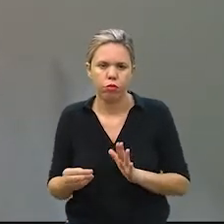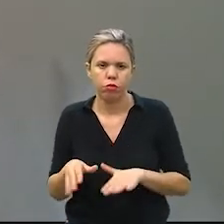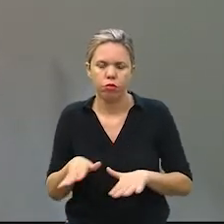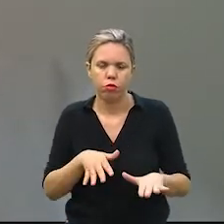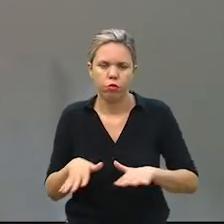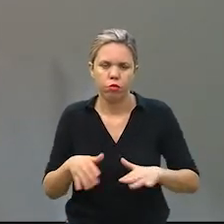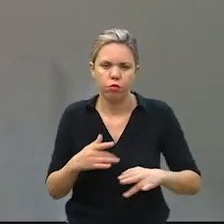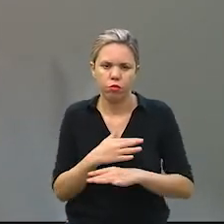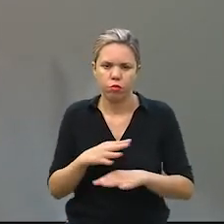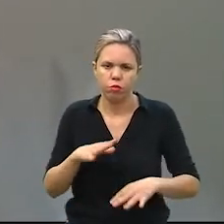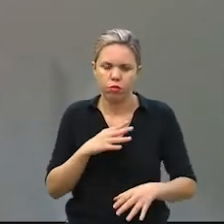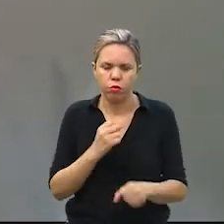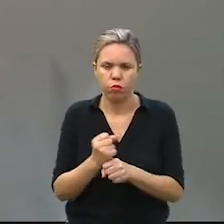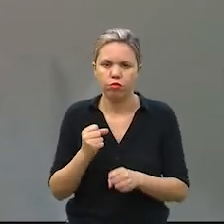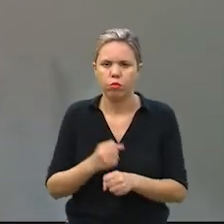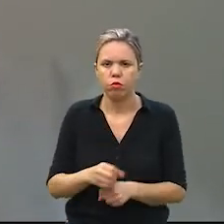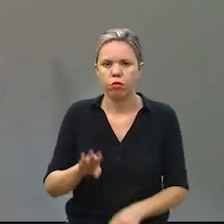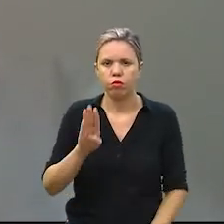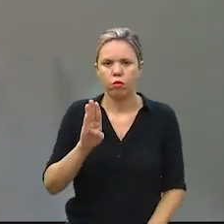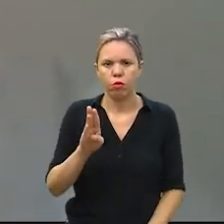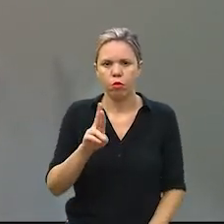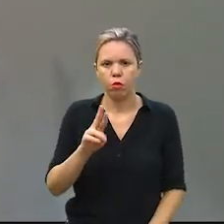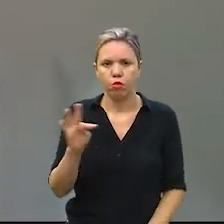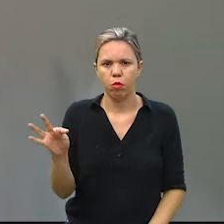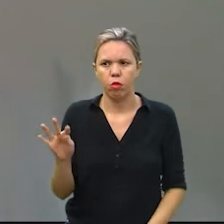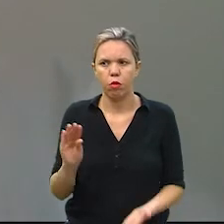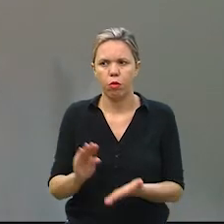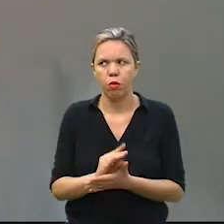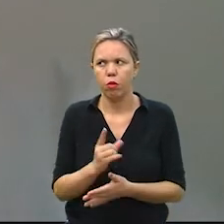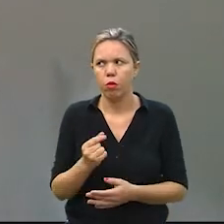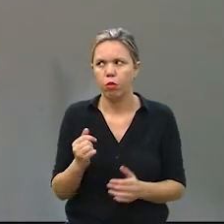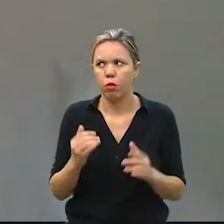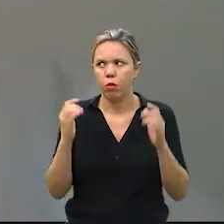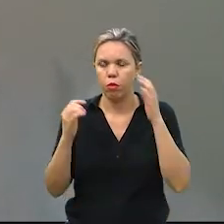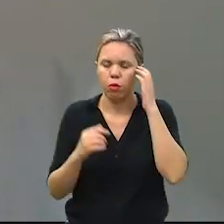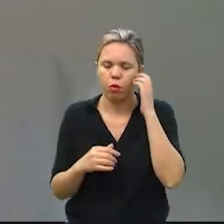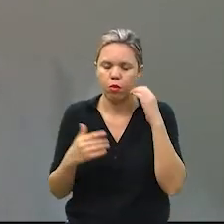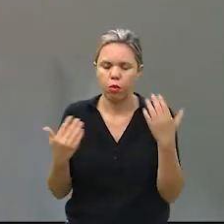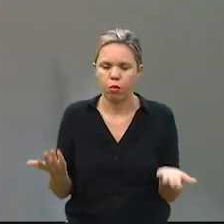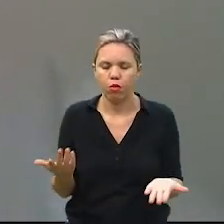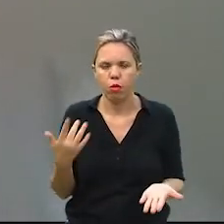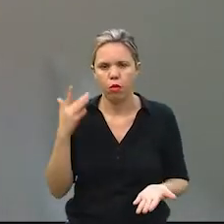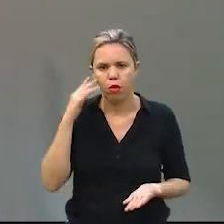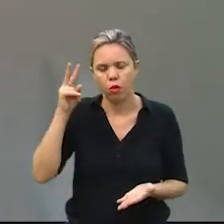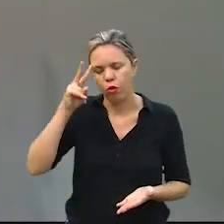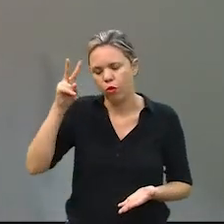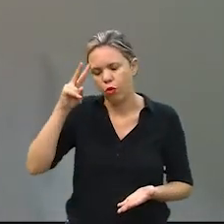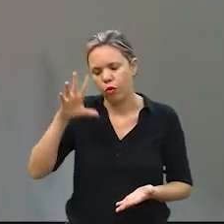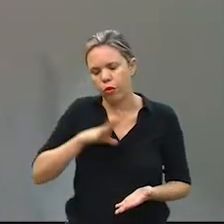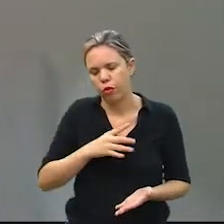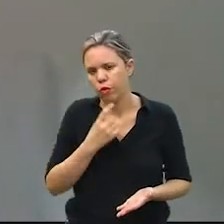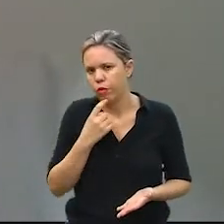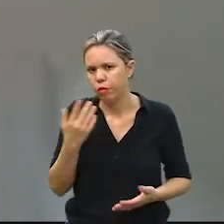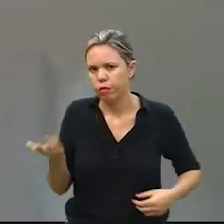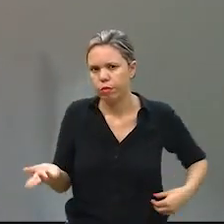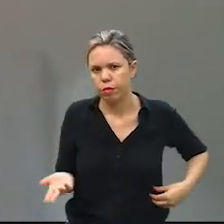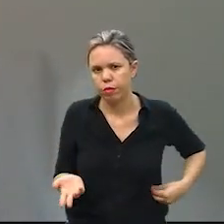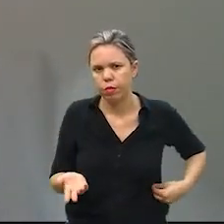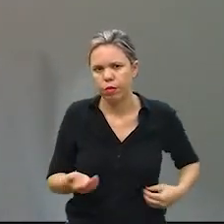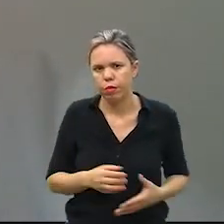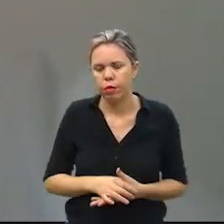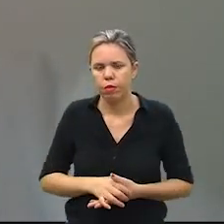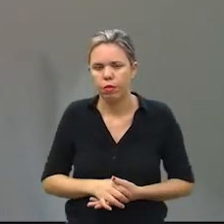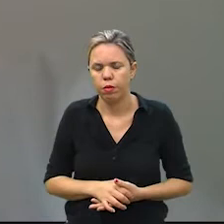mobilidade urbana com as obras do BRT. É um investimento muito grande, do qual, acho que da história da cidade de Campinas,